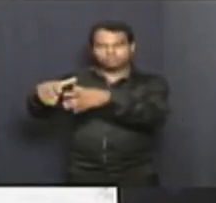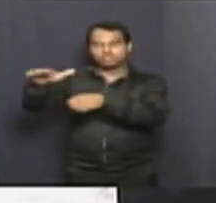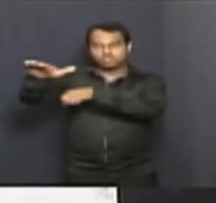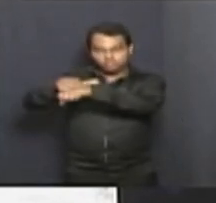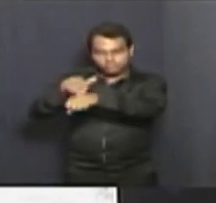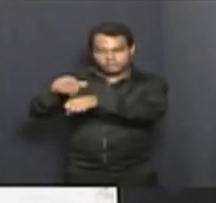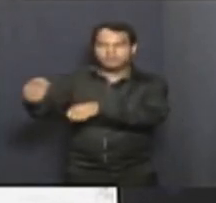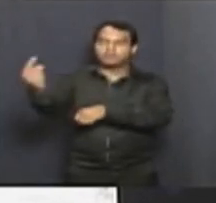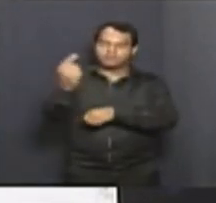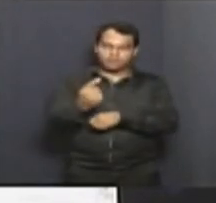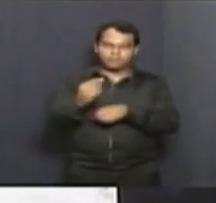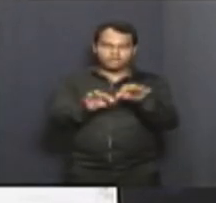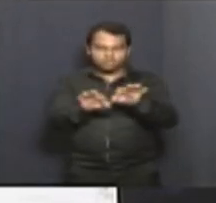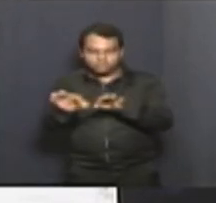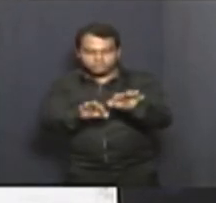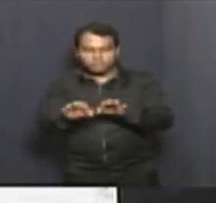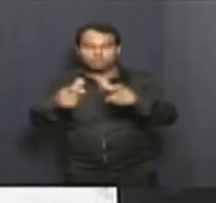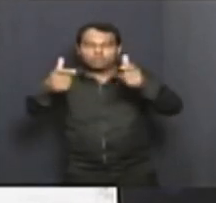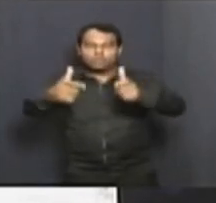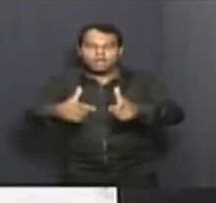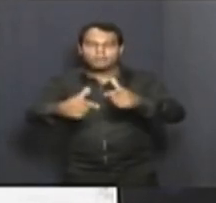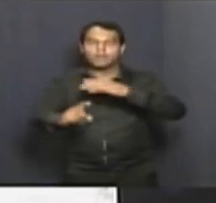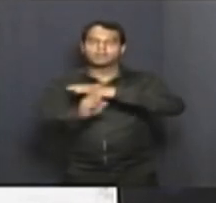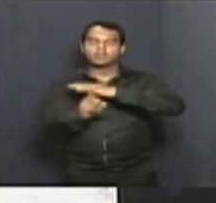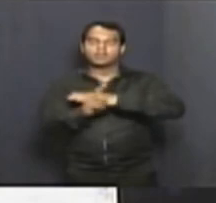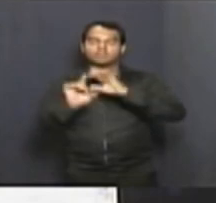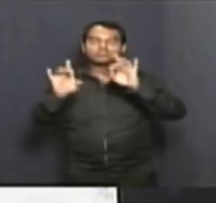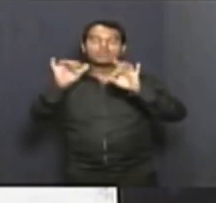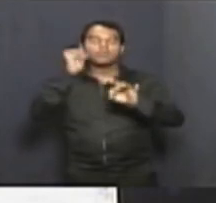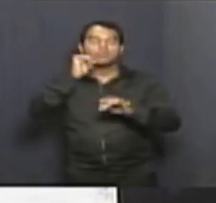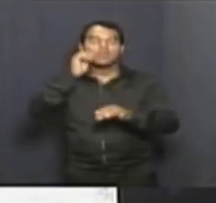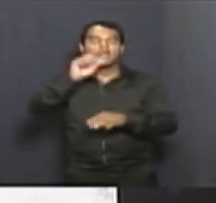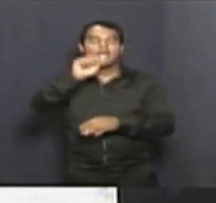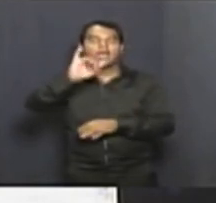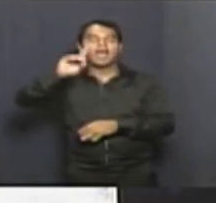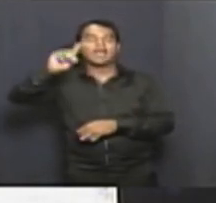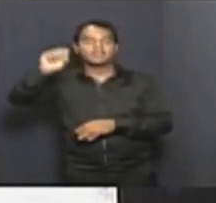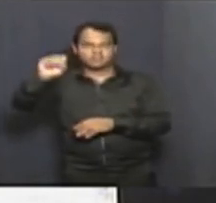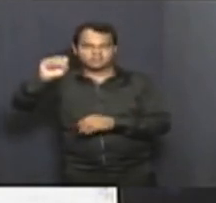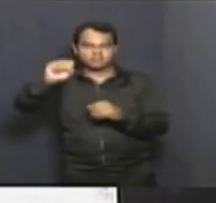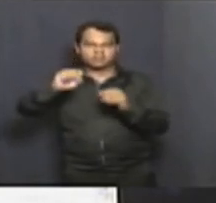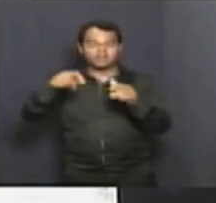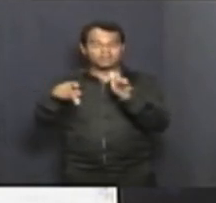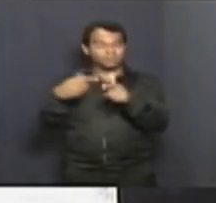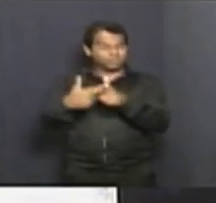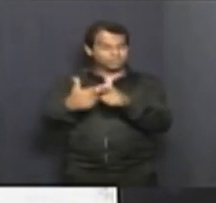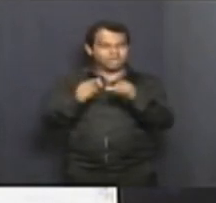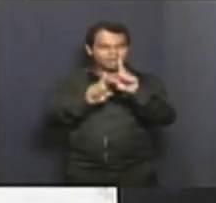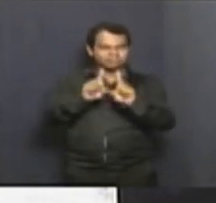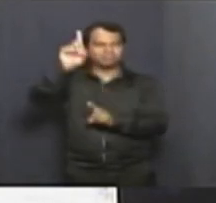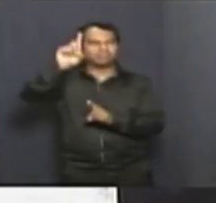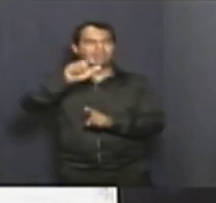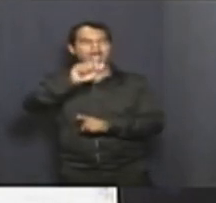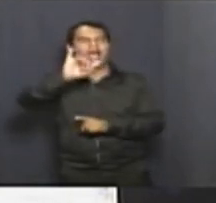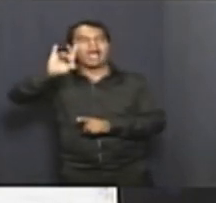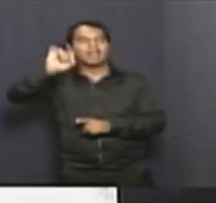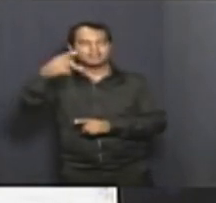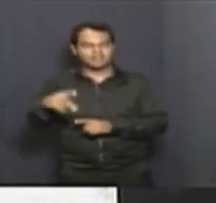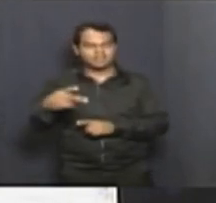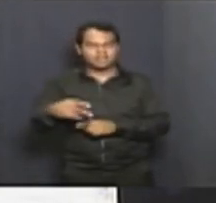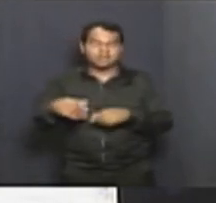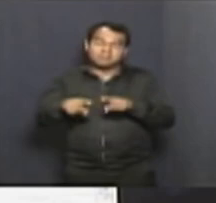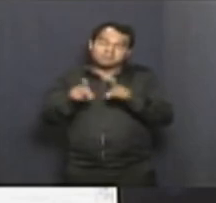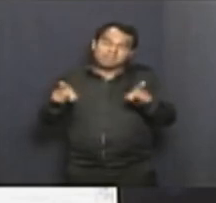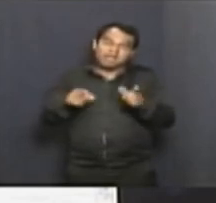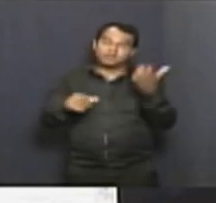um local onde se atendesse apenas as mulheres com arte que a incidência de aids é muito grande aqui no estado infelizmente o prefeito da época